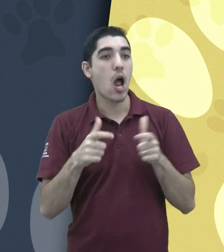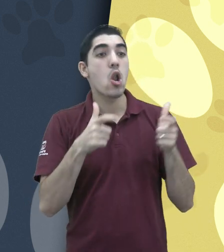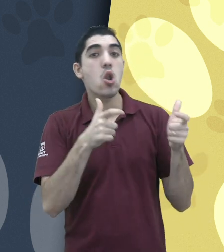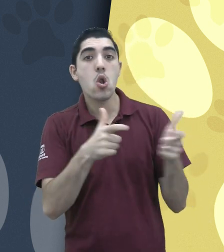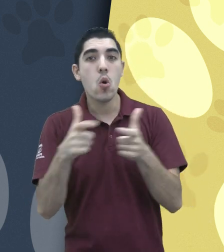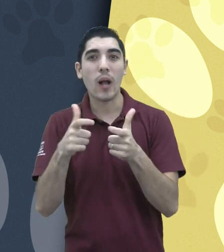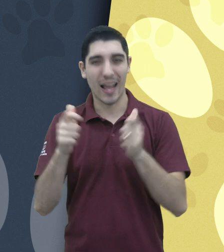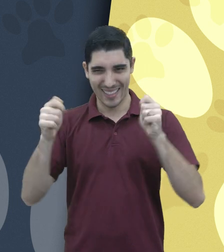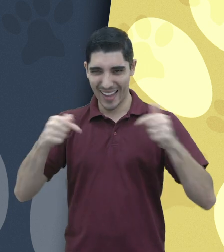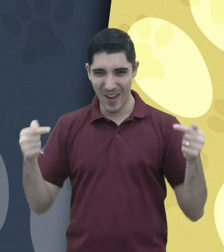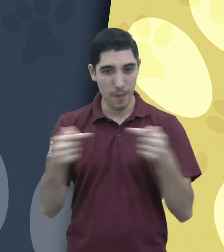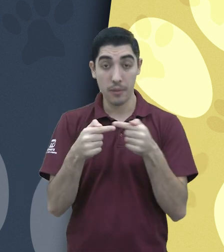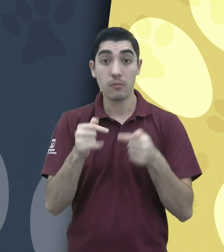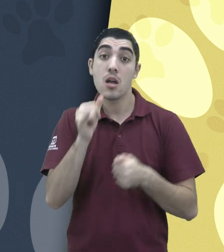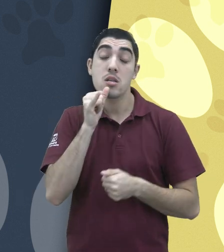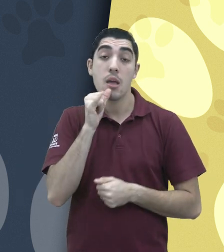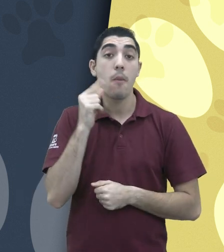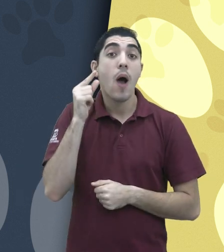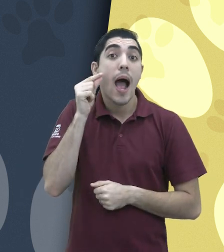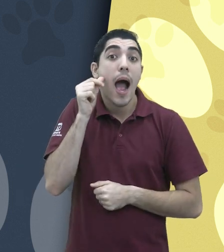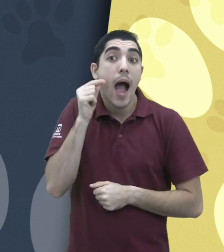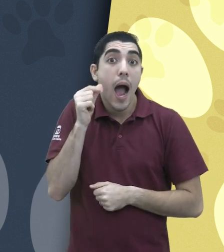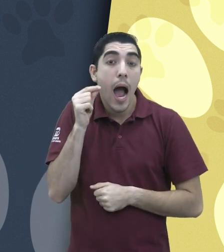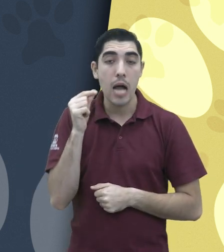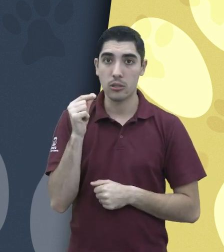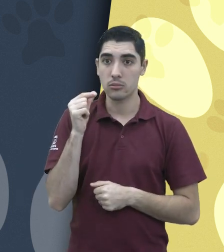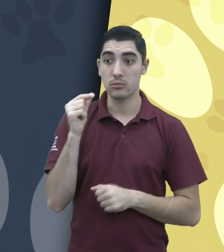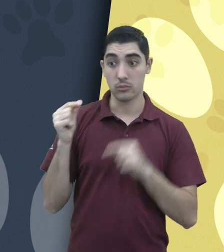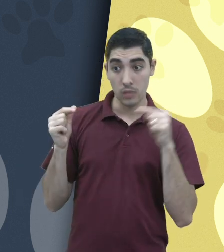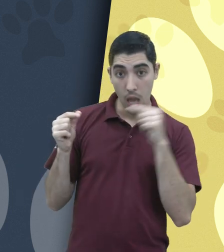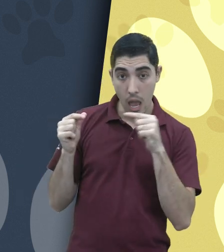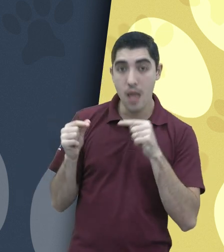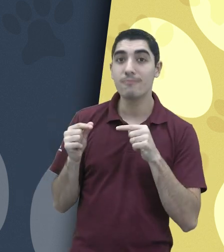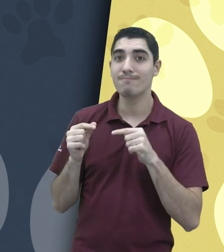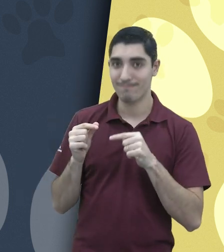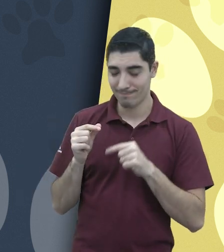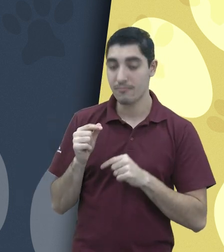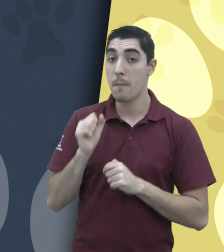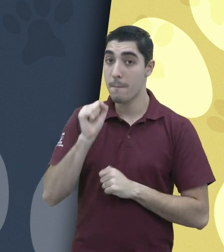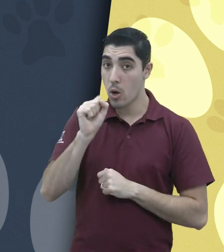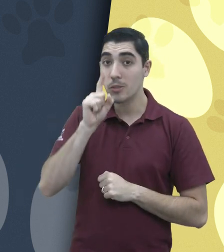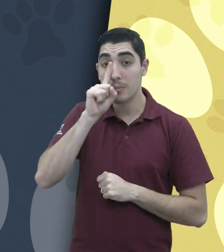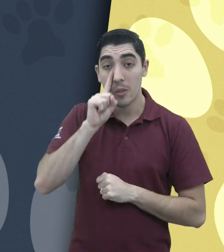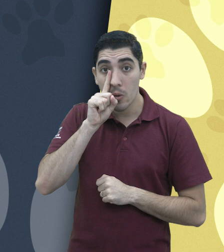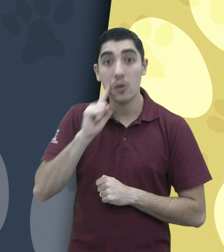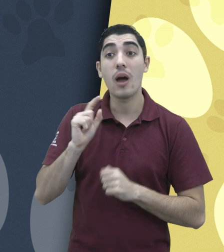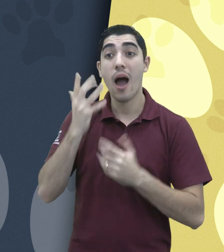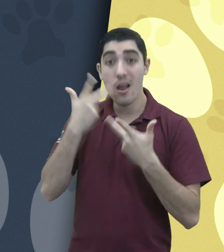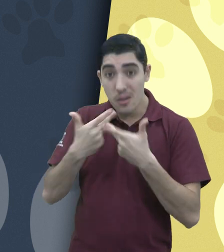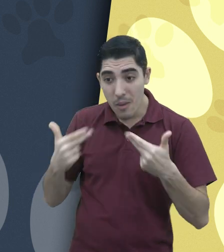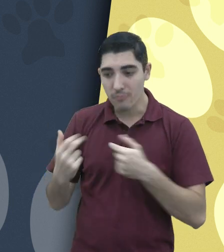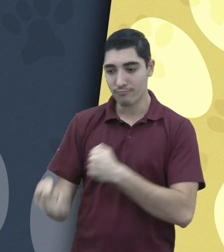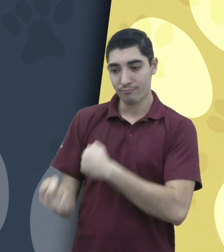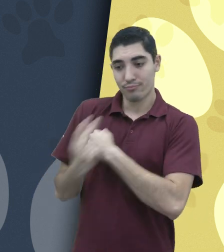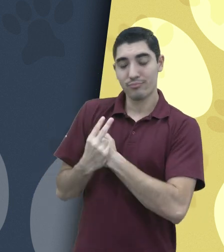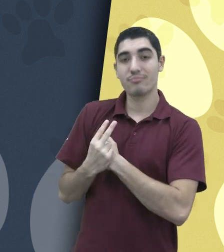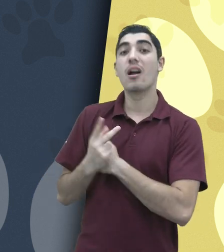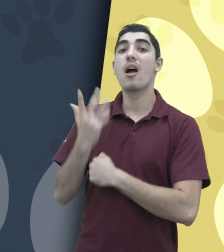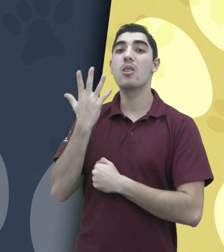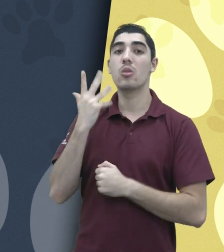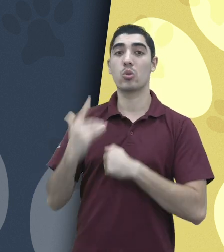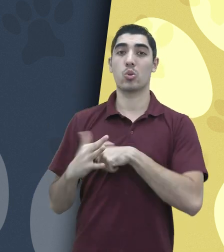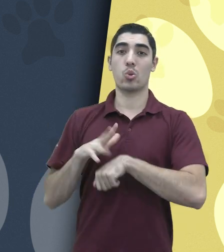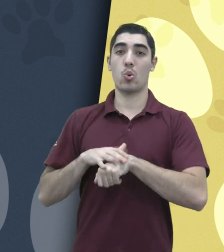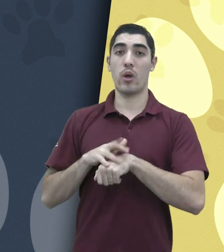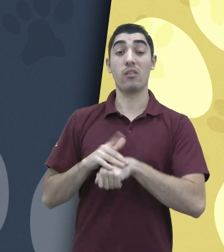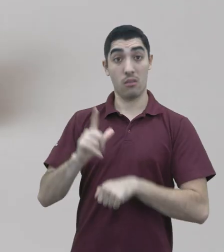bem-vindo em determinados contextos. Ratos, por exemplo, podem ser considerados pestes urbanas e também